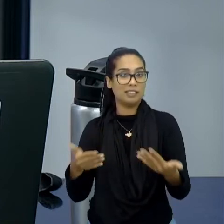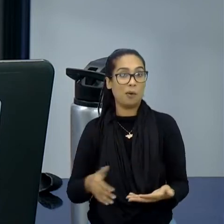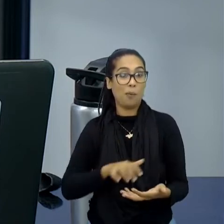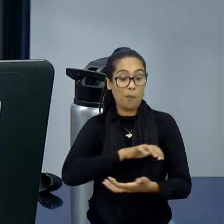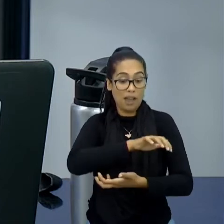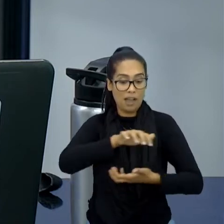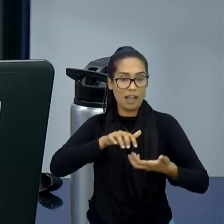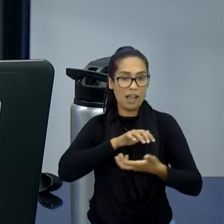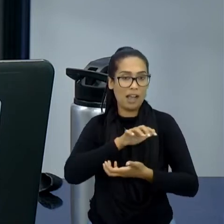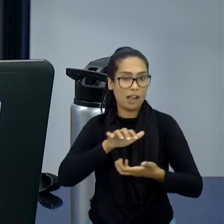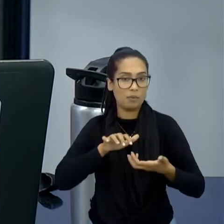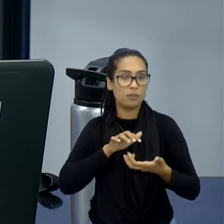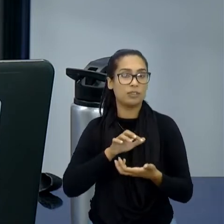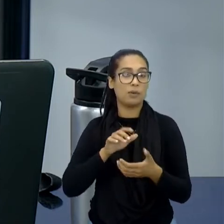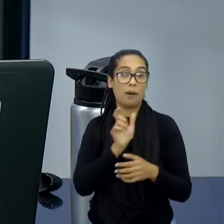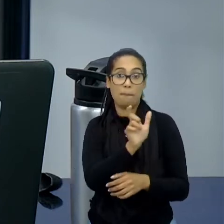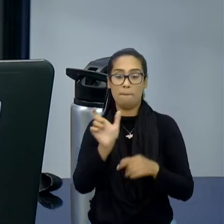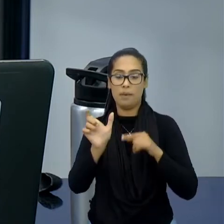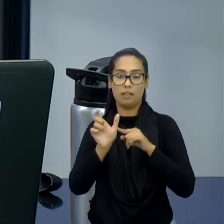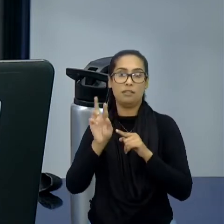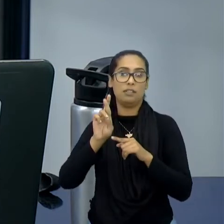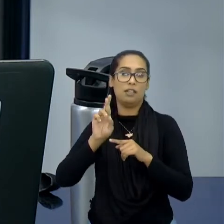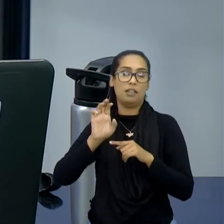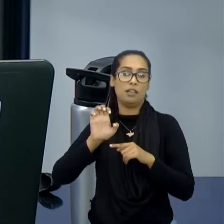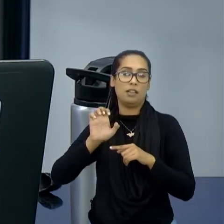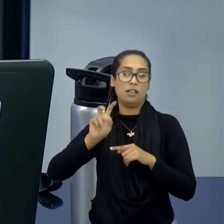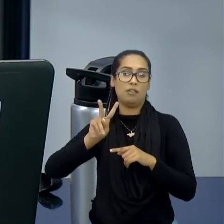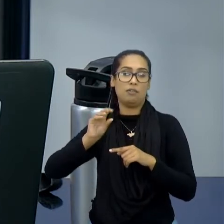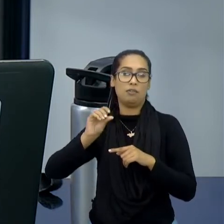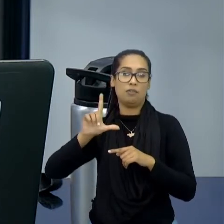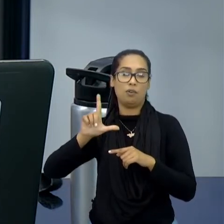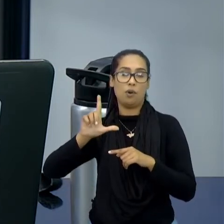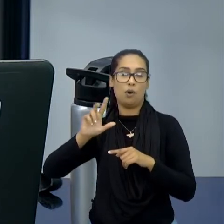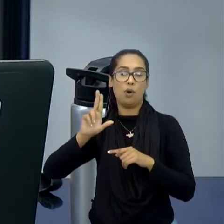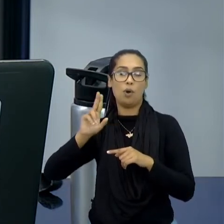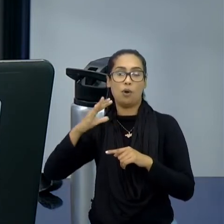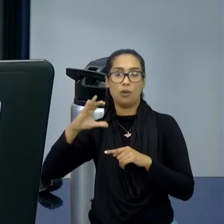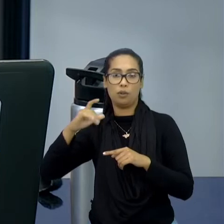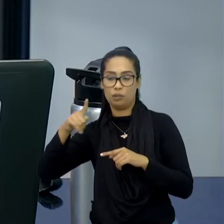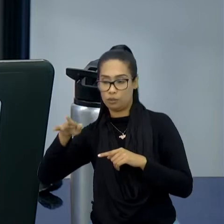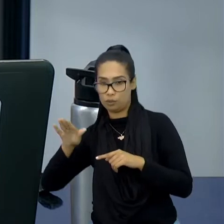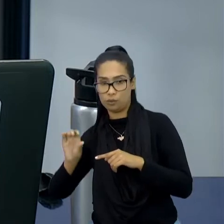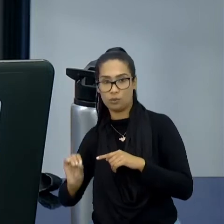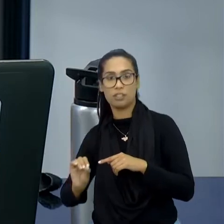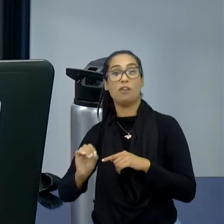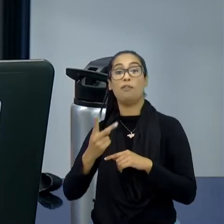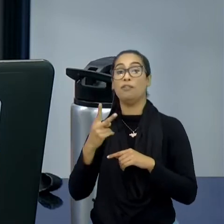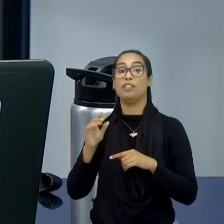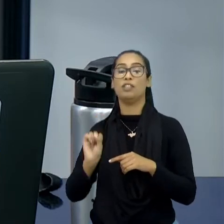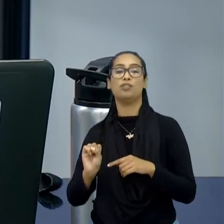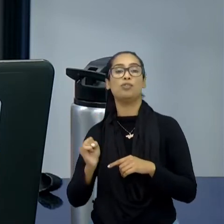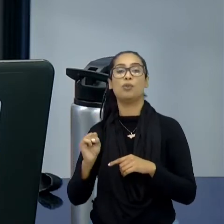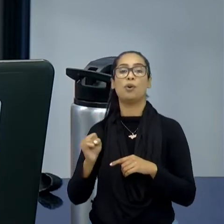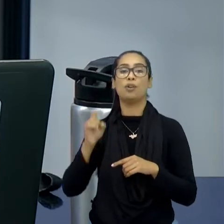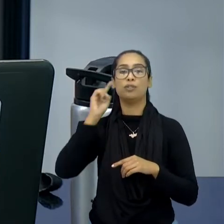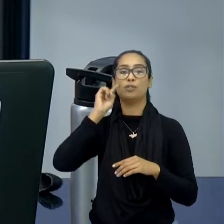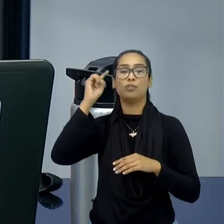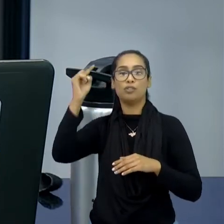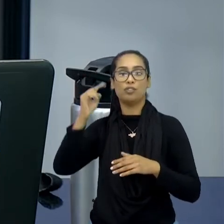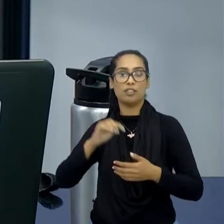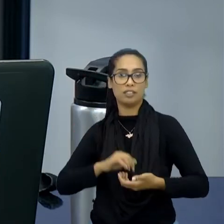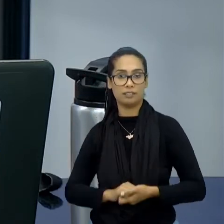Lua dura mais ou menos 28 dias. Né? Então, para que a Lua saia de um ponto X, faça uma